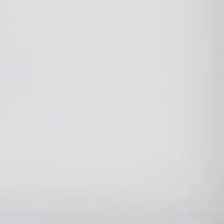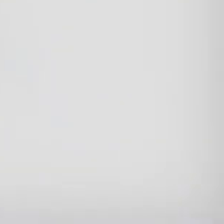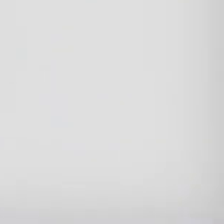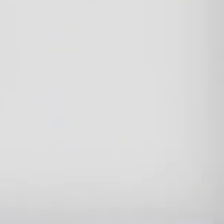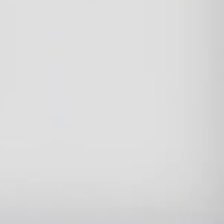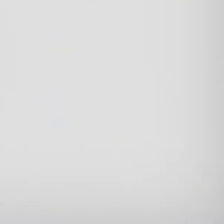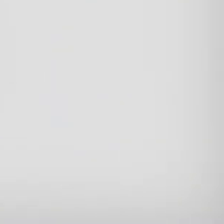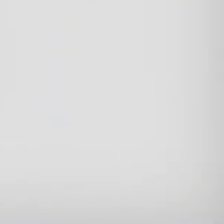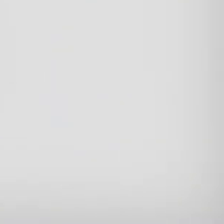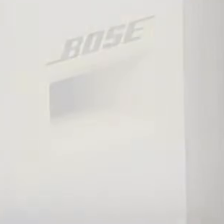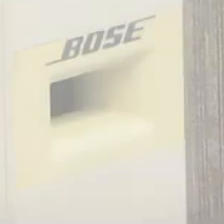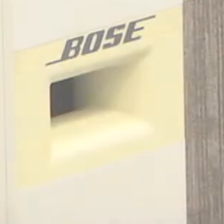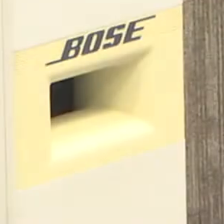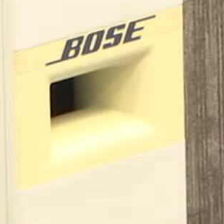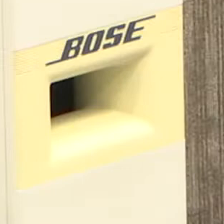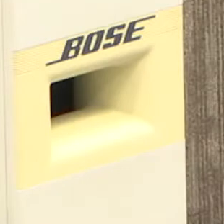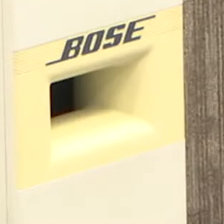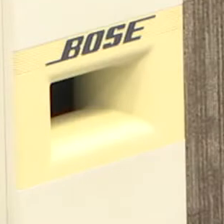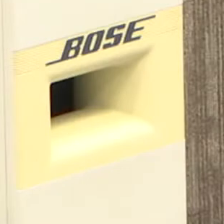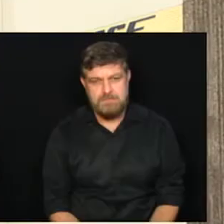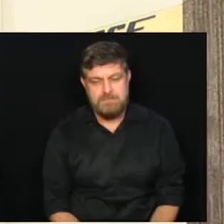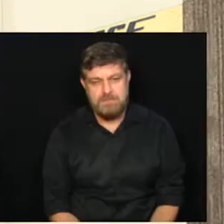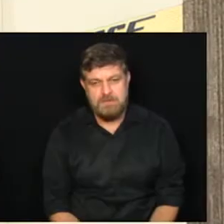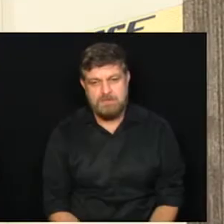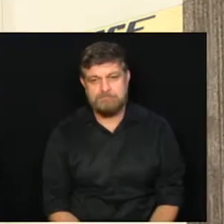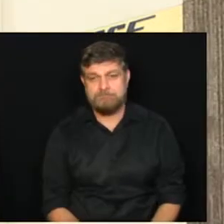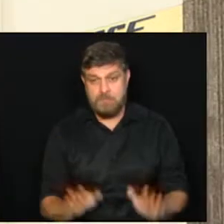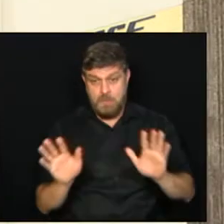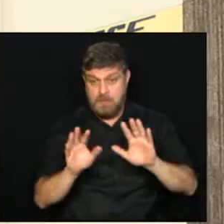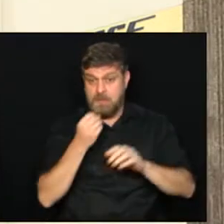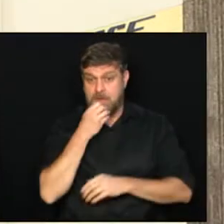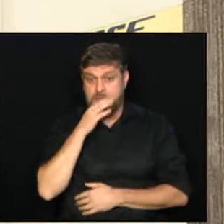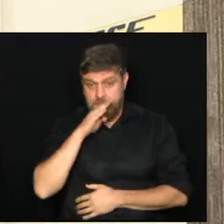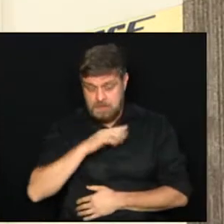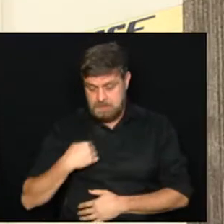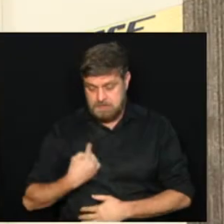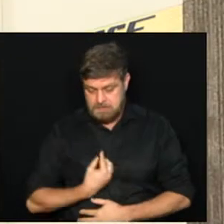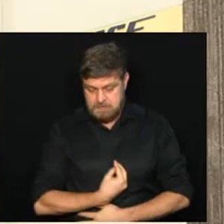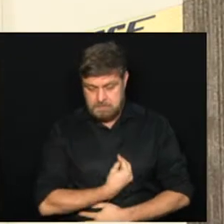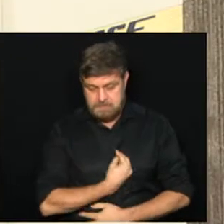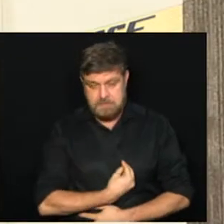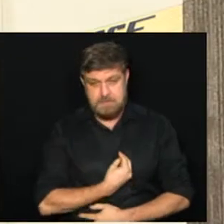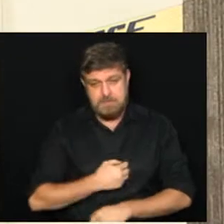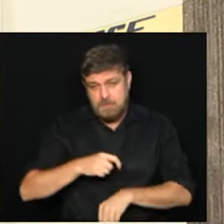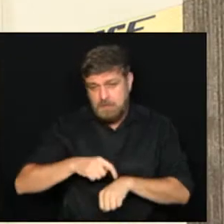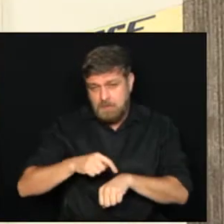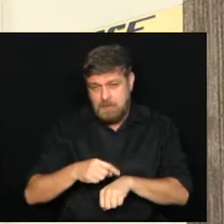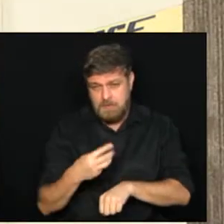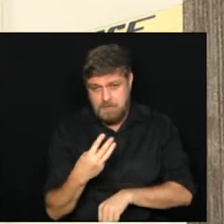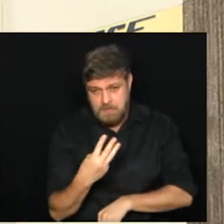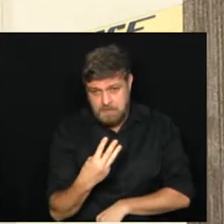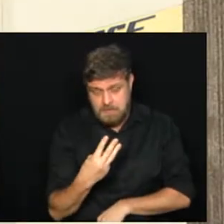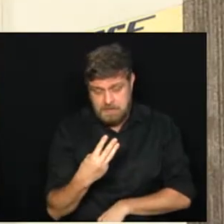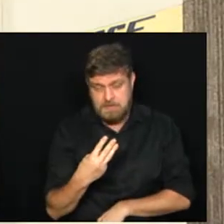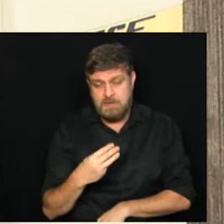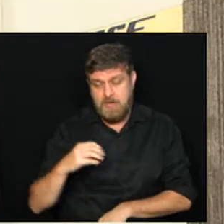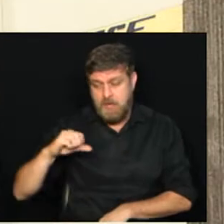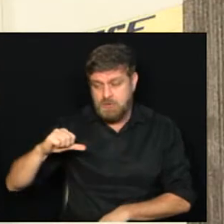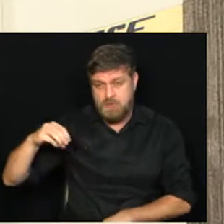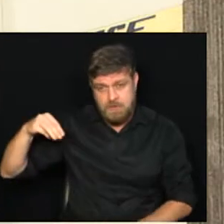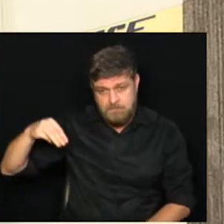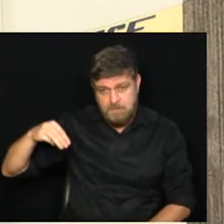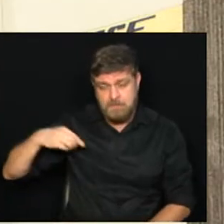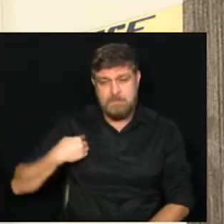TV Câmara, Campinas. Olá, boa tarde. Estamos ao vivo, agora são 3h09 e você vai